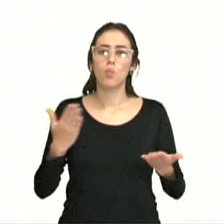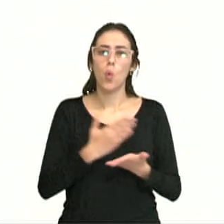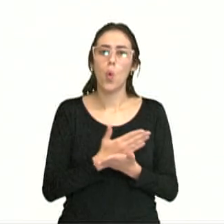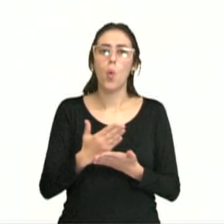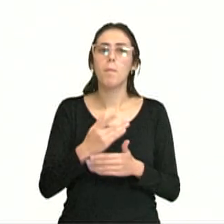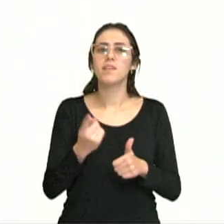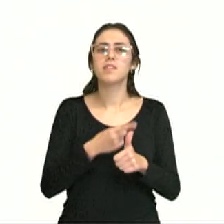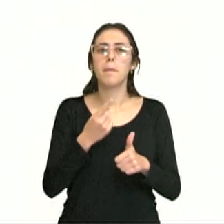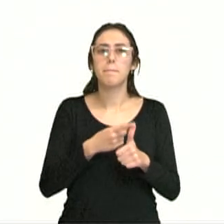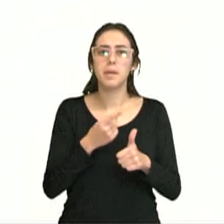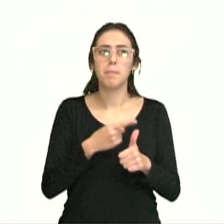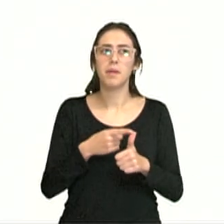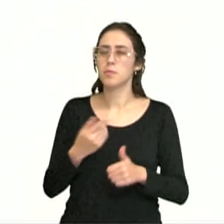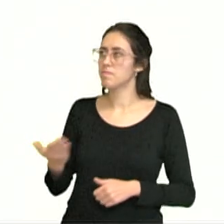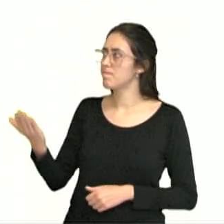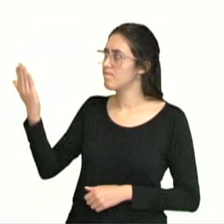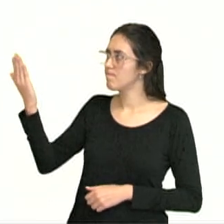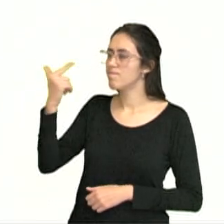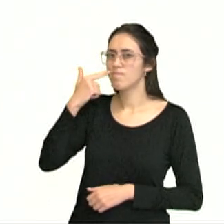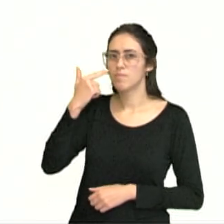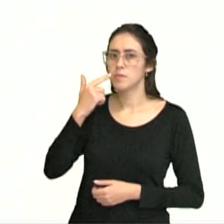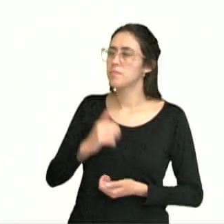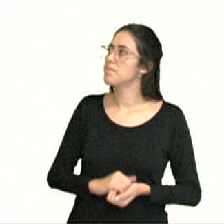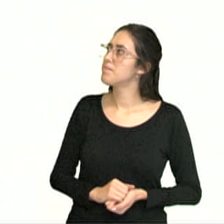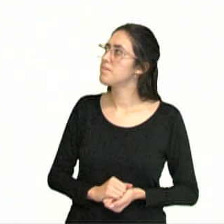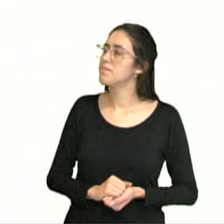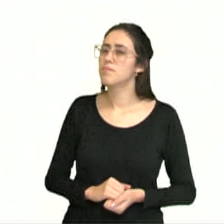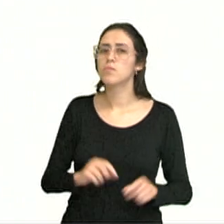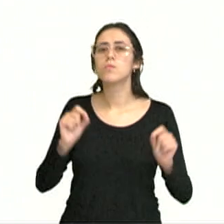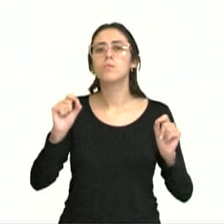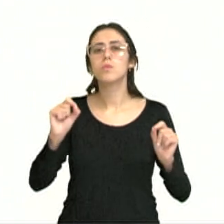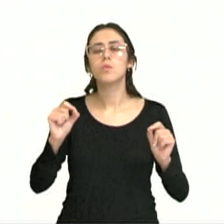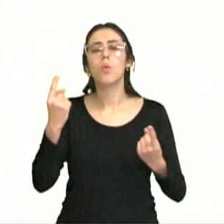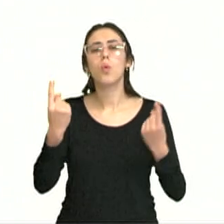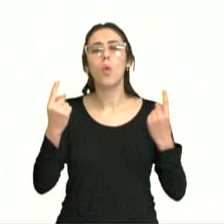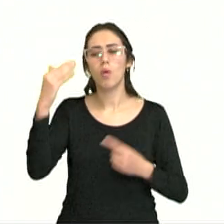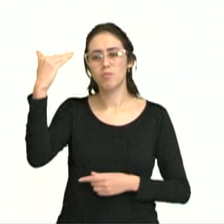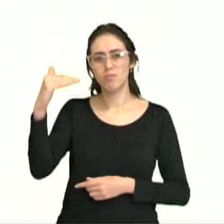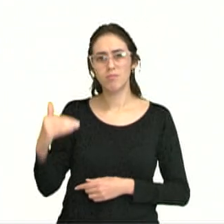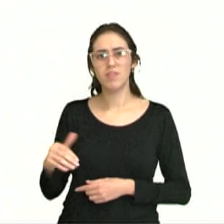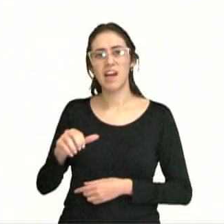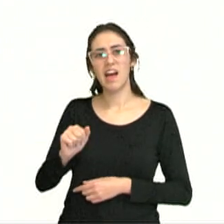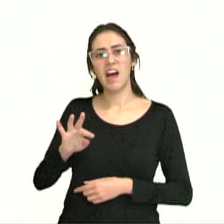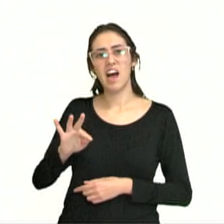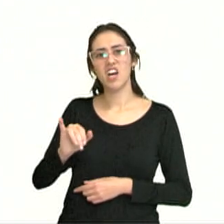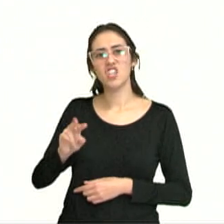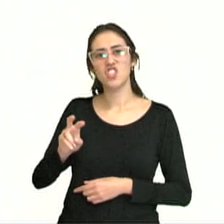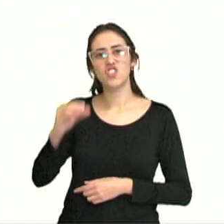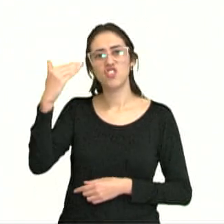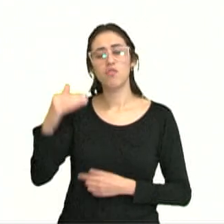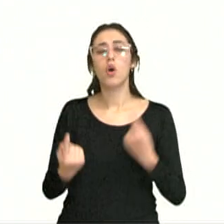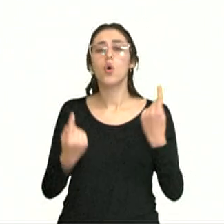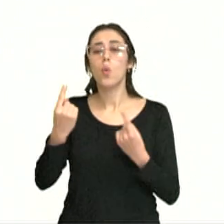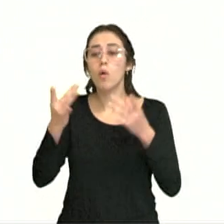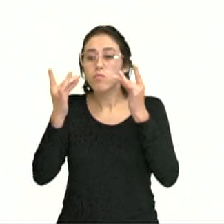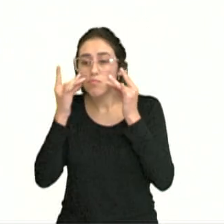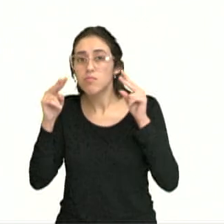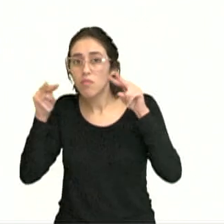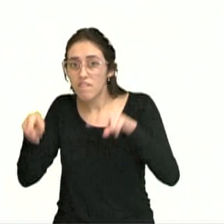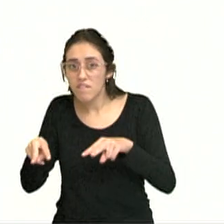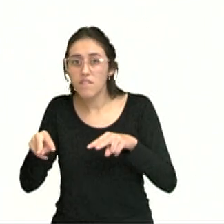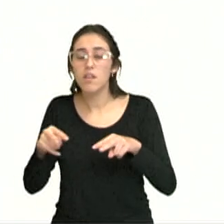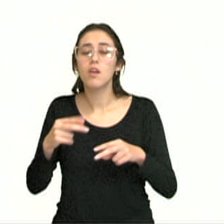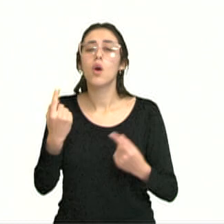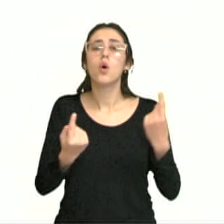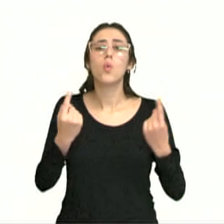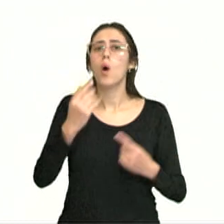primeiro com um exercício aqui. Quais dos ativos que estão aqui são considerados tangíveis e quais são